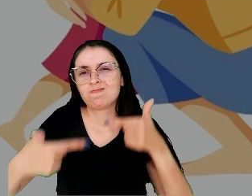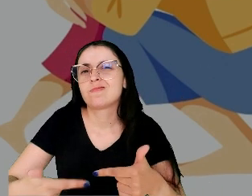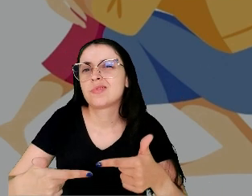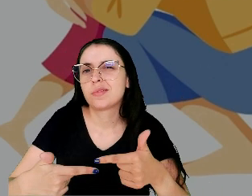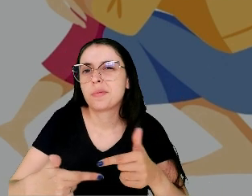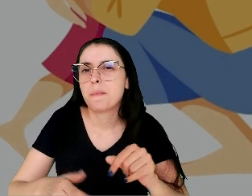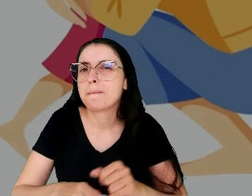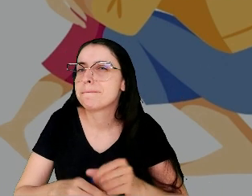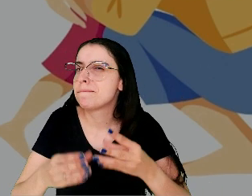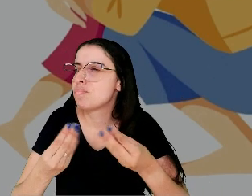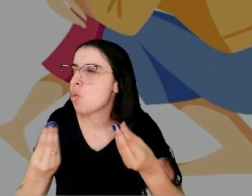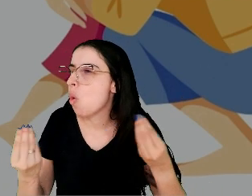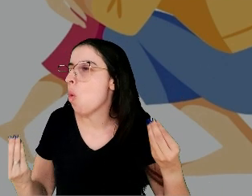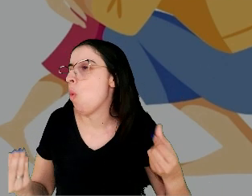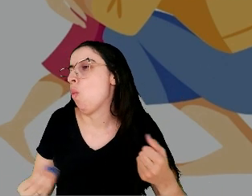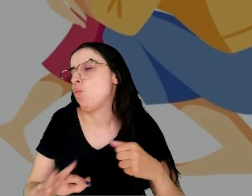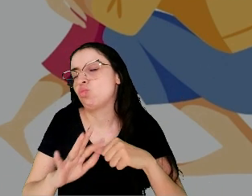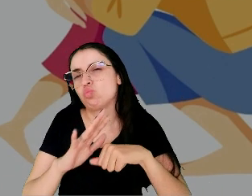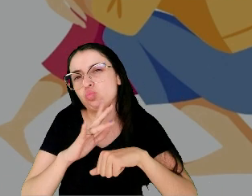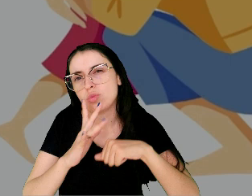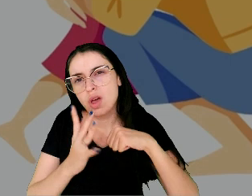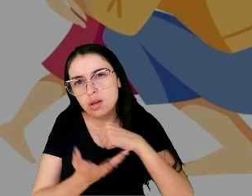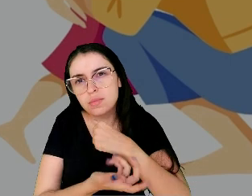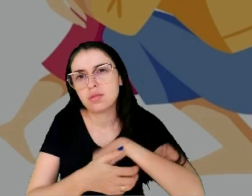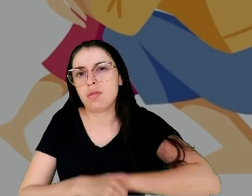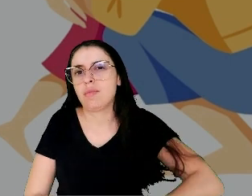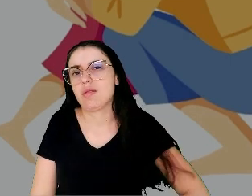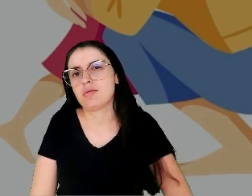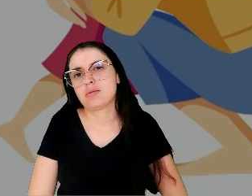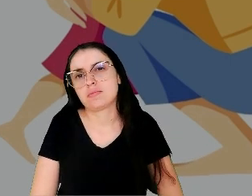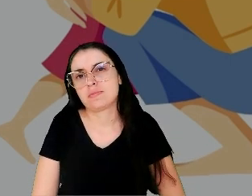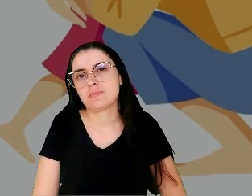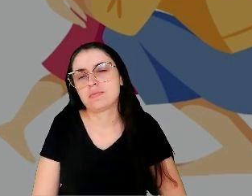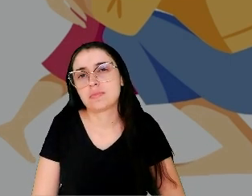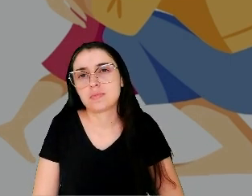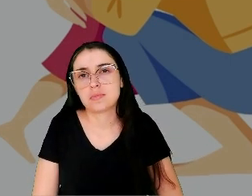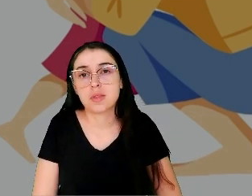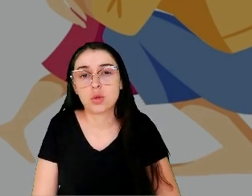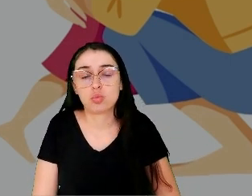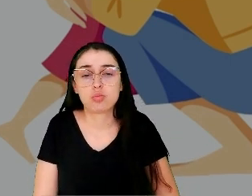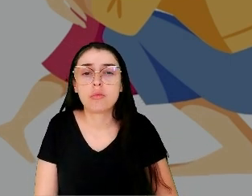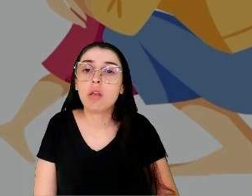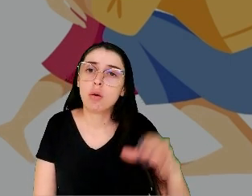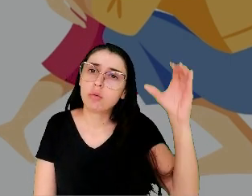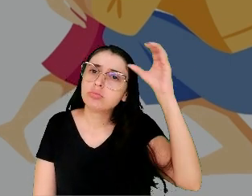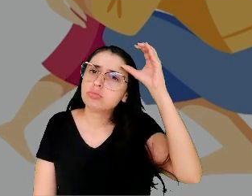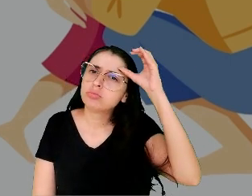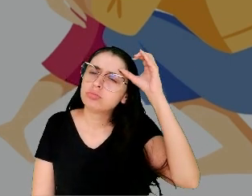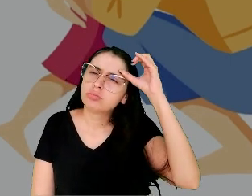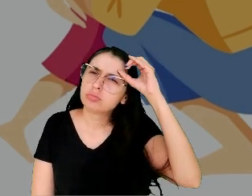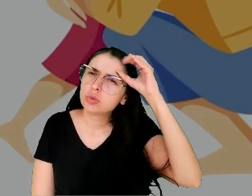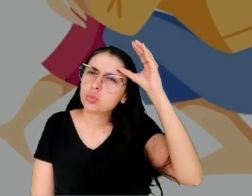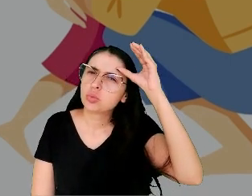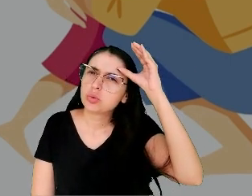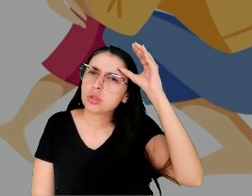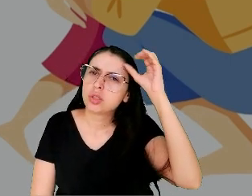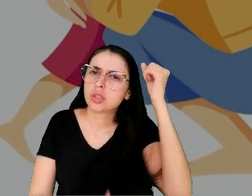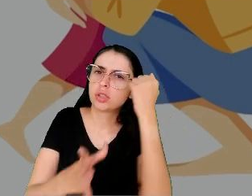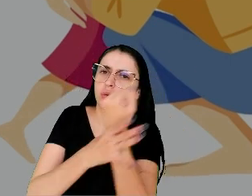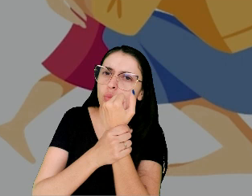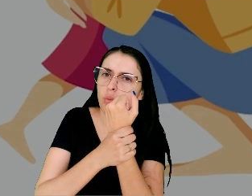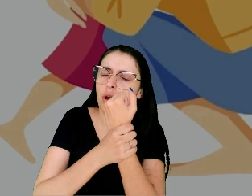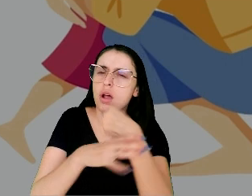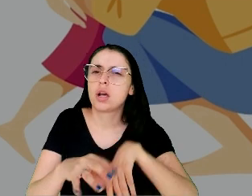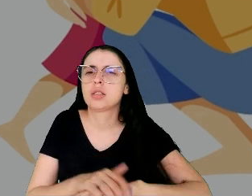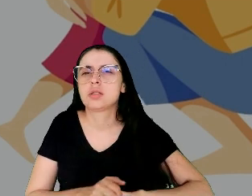ainda muitas outras pandemias. E essa cultura de segurança, que